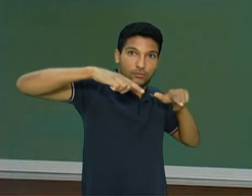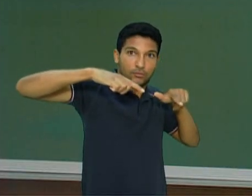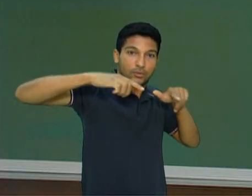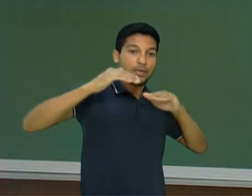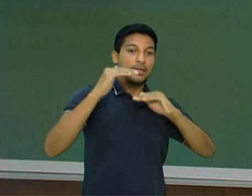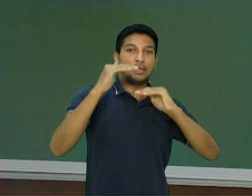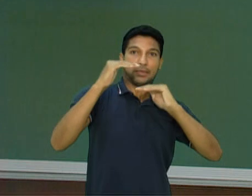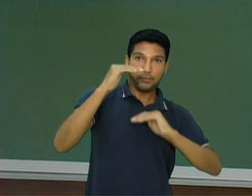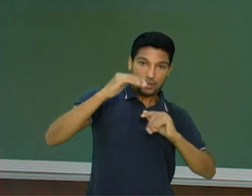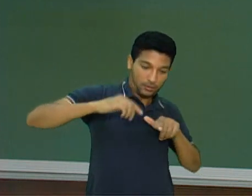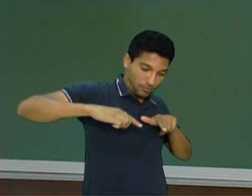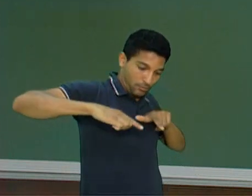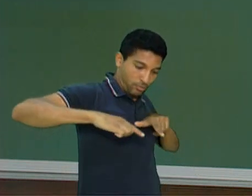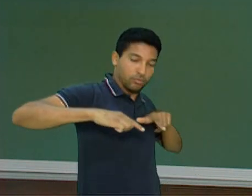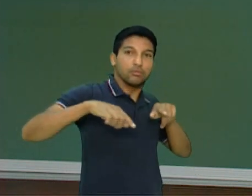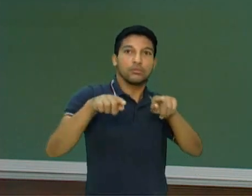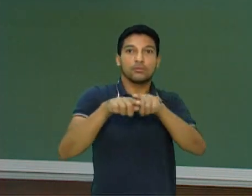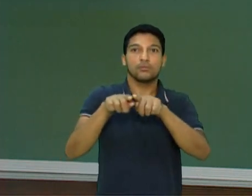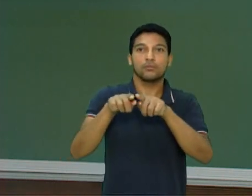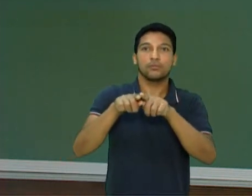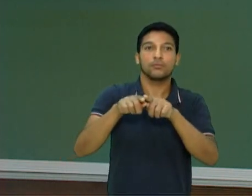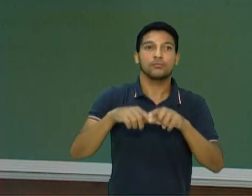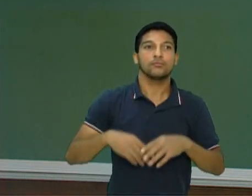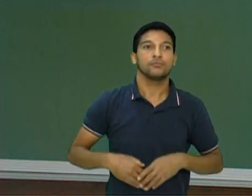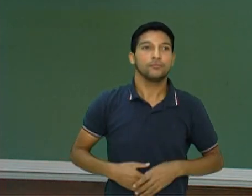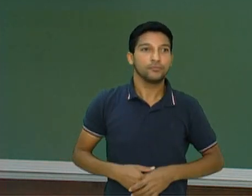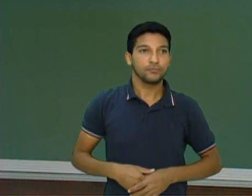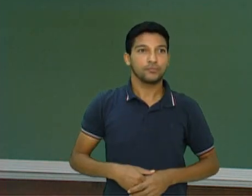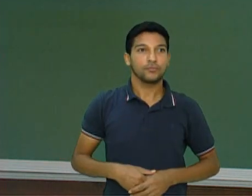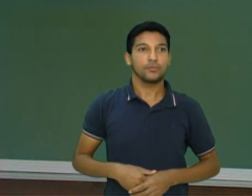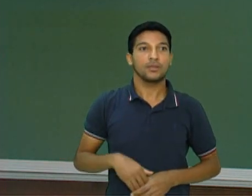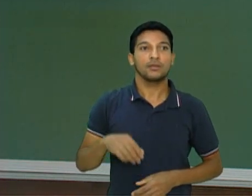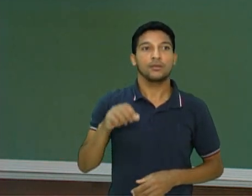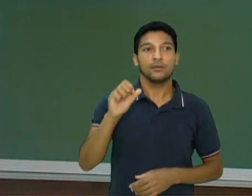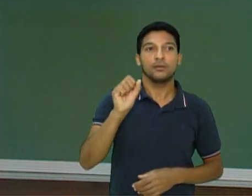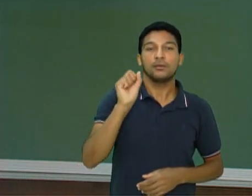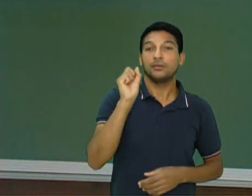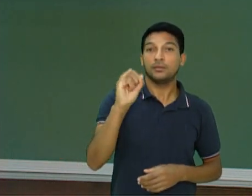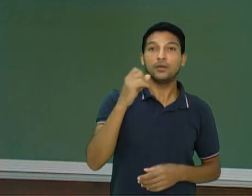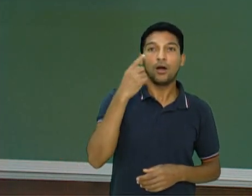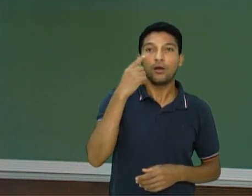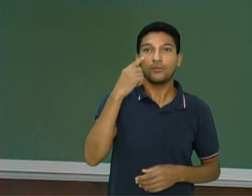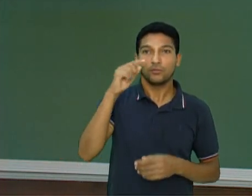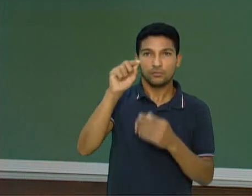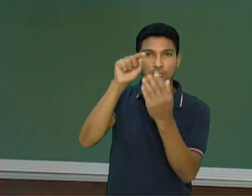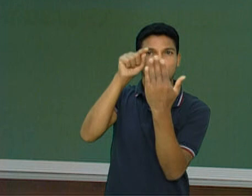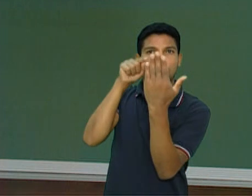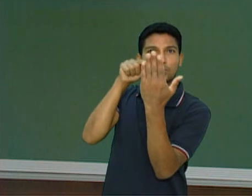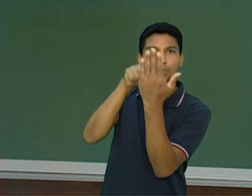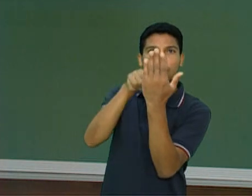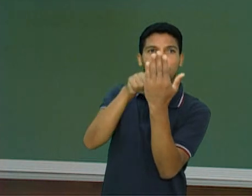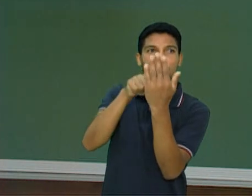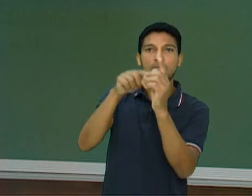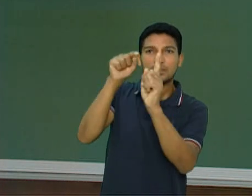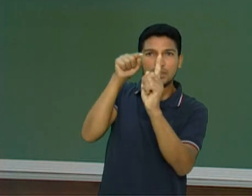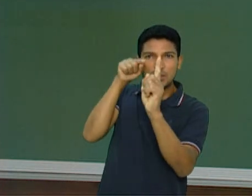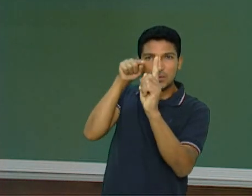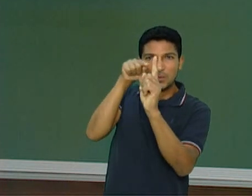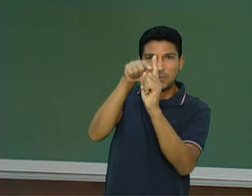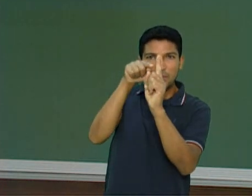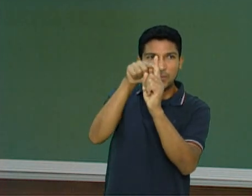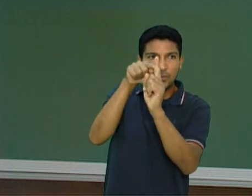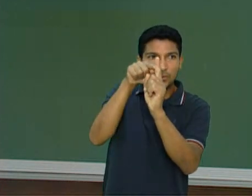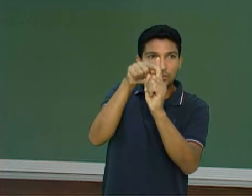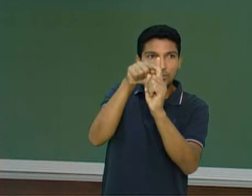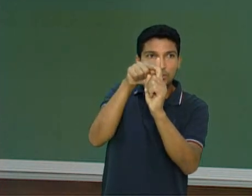acontece com a projeção desse segmento AB, que é perpendicular ao plano? Vai ser esse ponto aqui. Lembra? Se for ali,